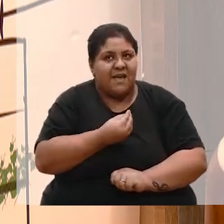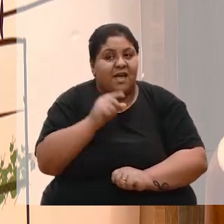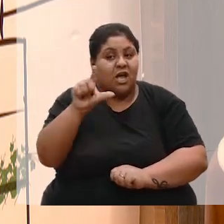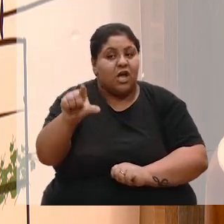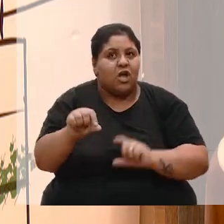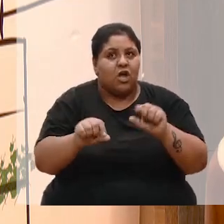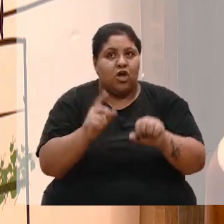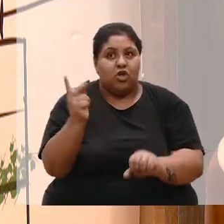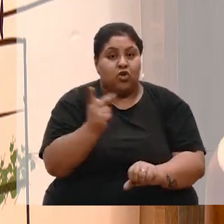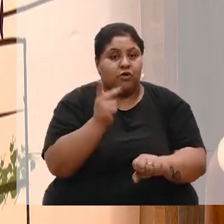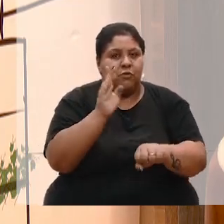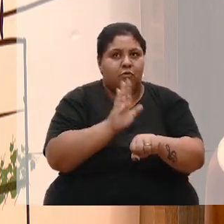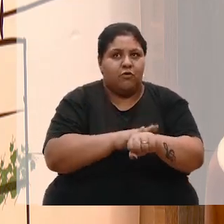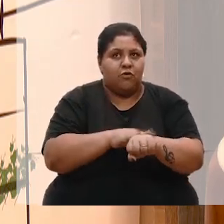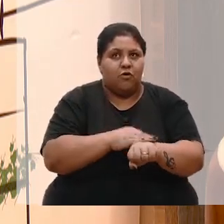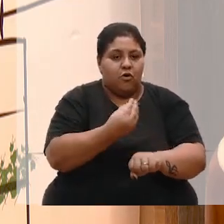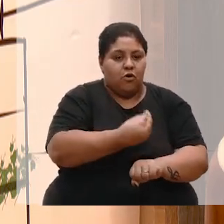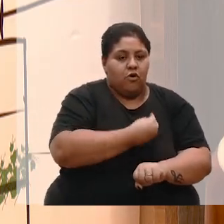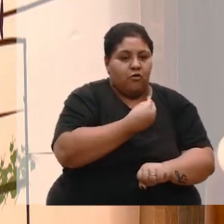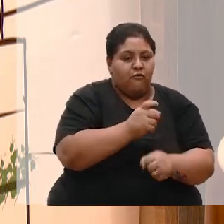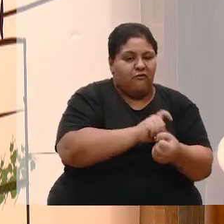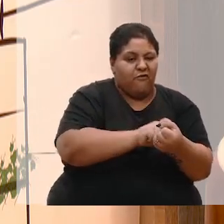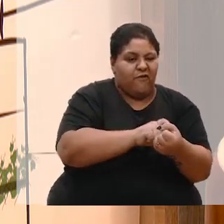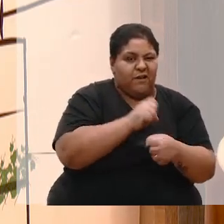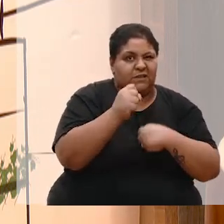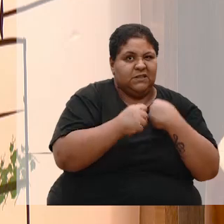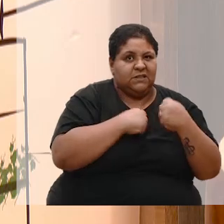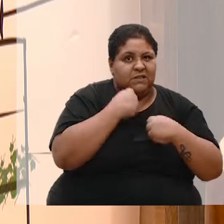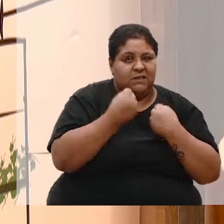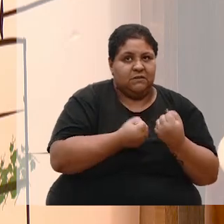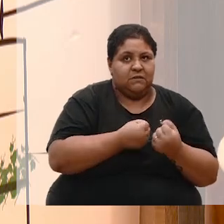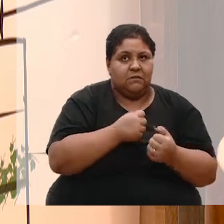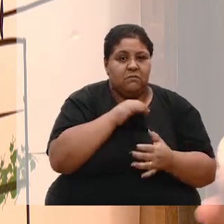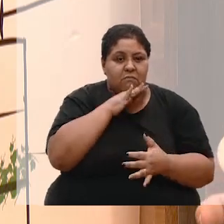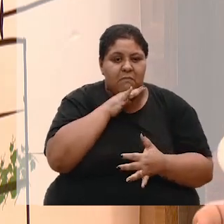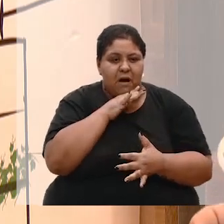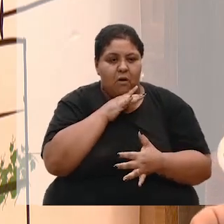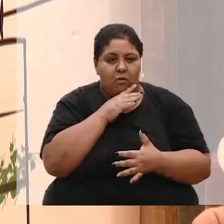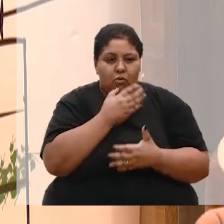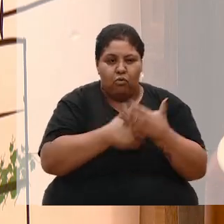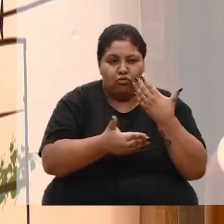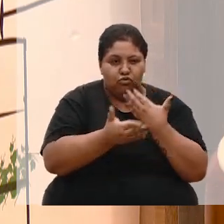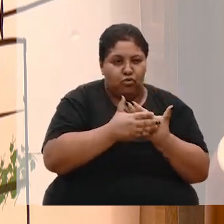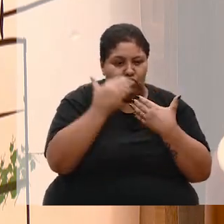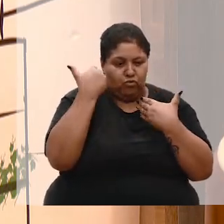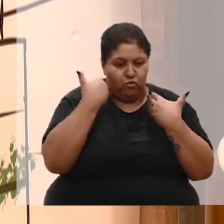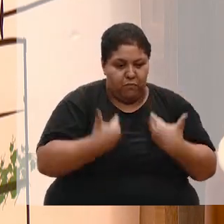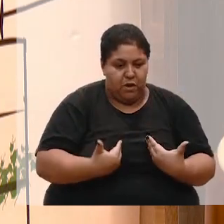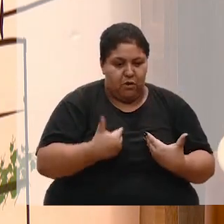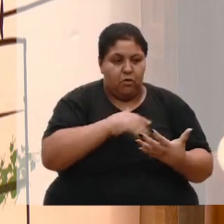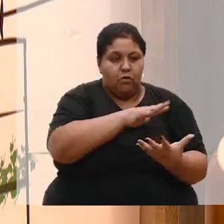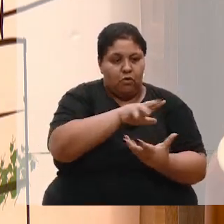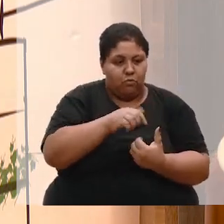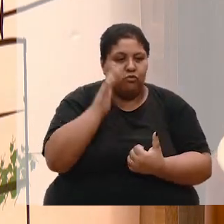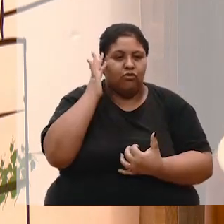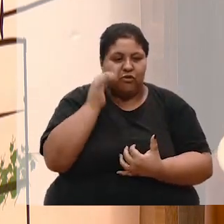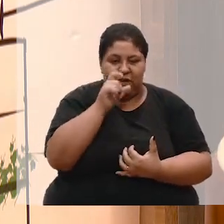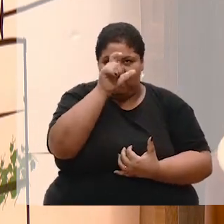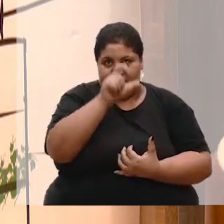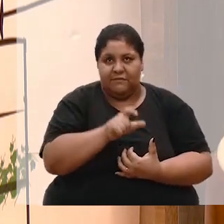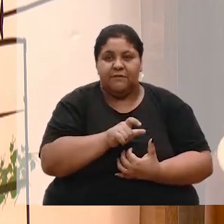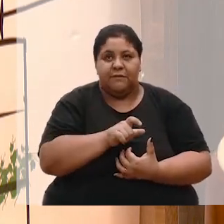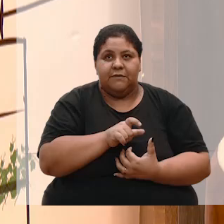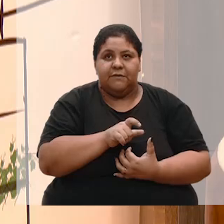2 momentos. Eu vou viver angustiada, mal comigo e mal com o mundo, que é o que acontece com essas pessoas que